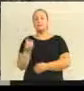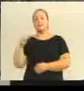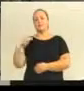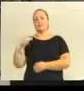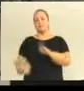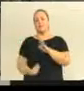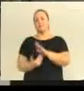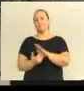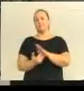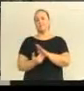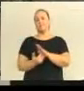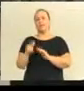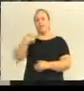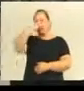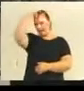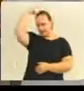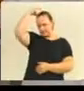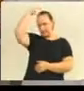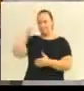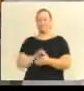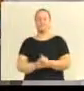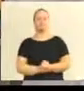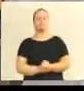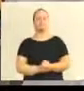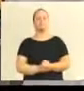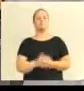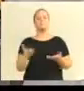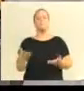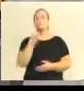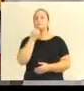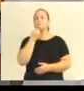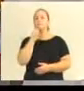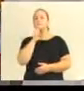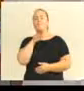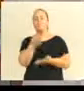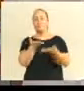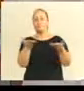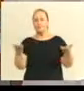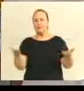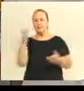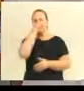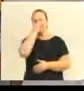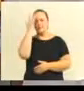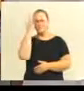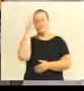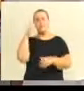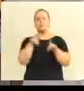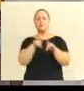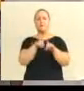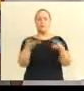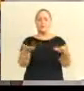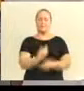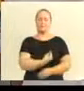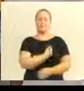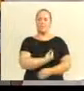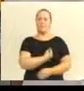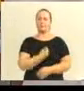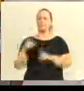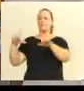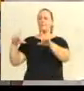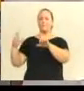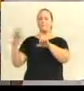cumprimento a todos aqui nos acompanhe no plenário através dos seus vários internautas através da tv com as fotos ari quero falar de inauguração da academia